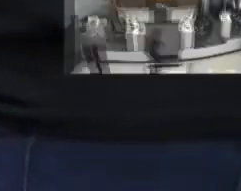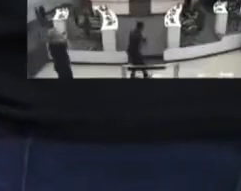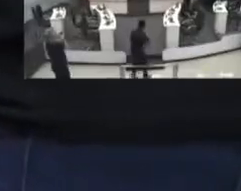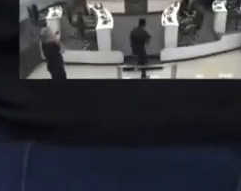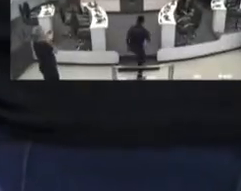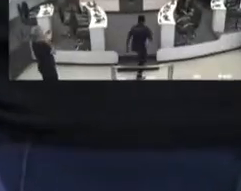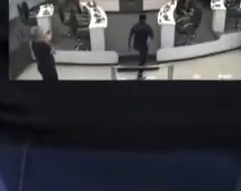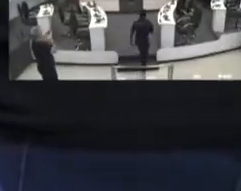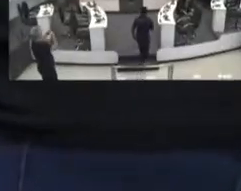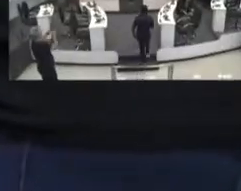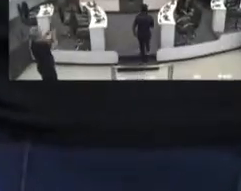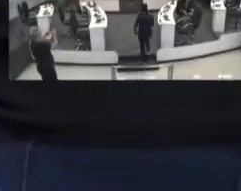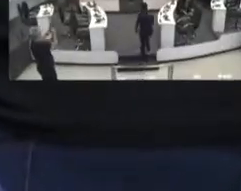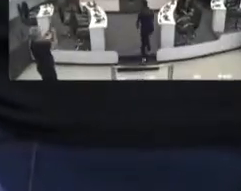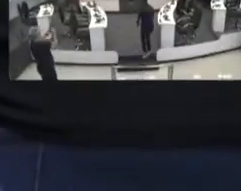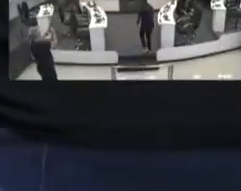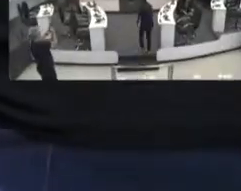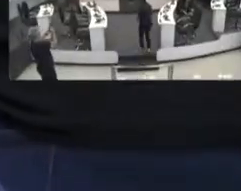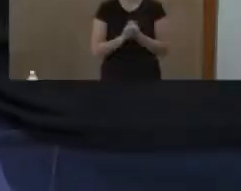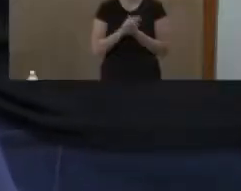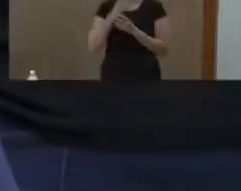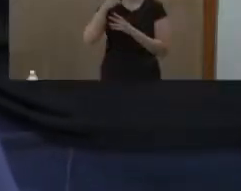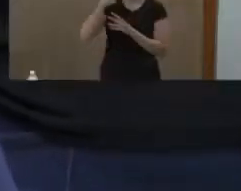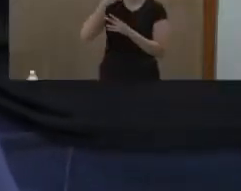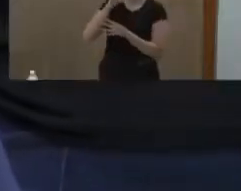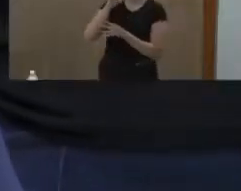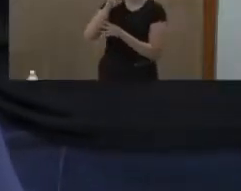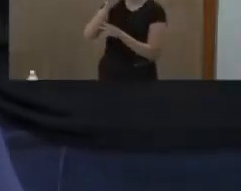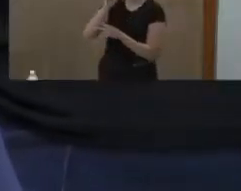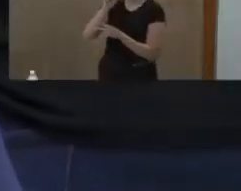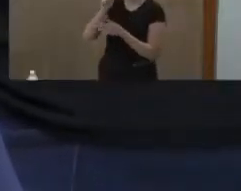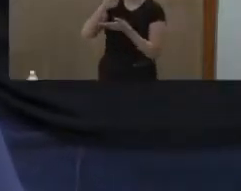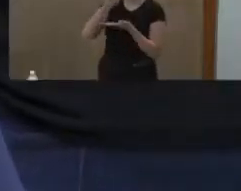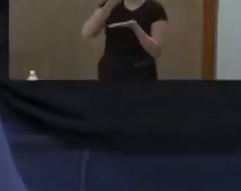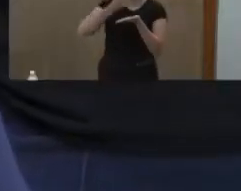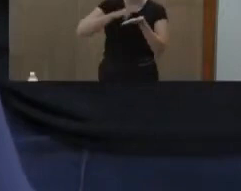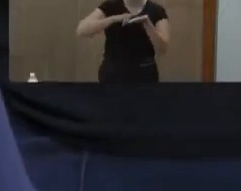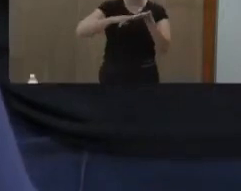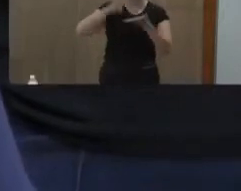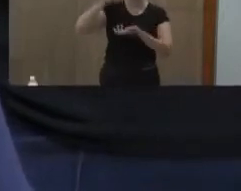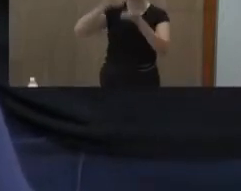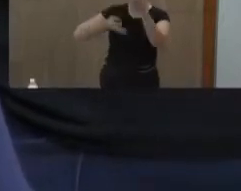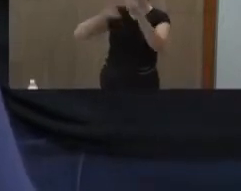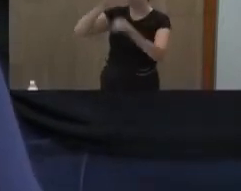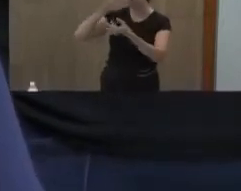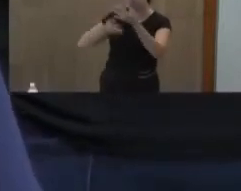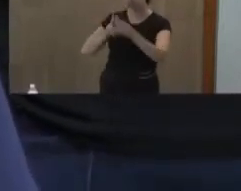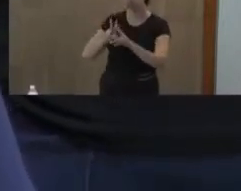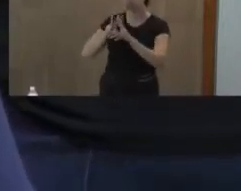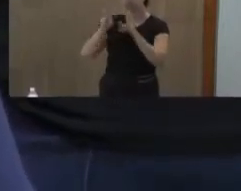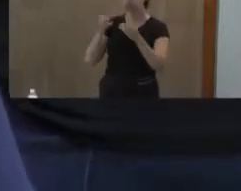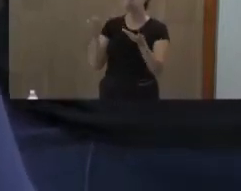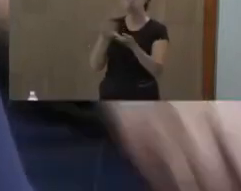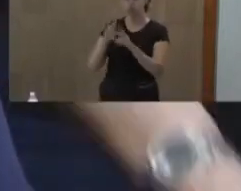493/2023. Excelentíssimo senhor vereador Israel Mendonça, presidente da Câmara Municipal de Divinópolis.